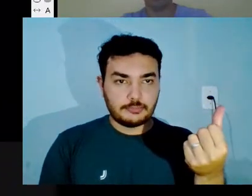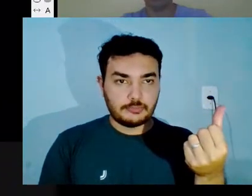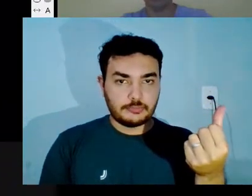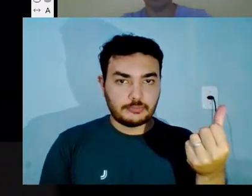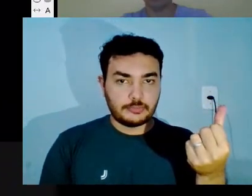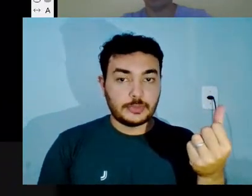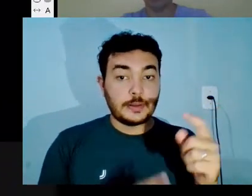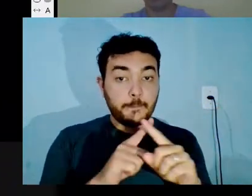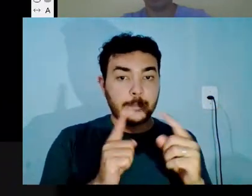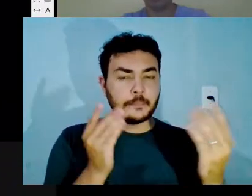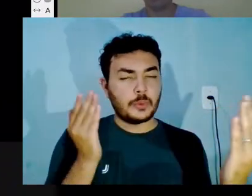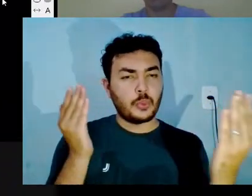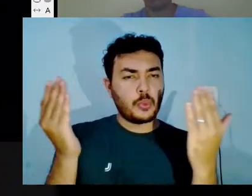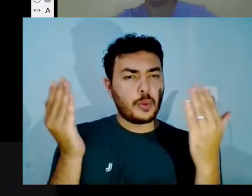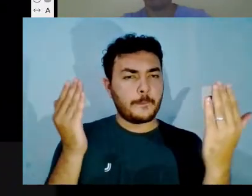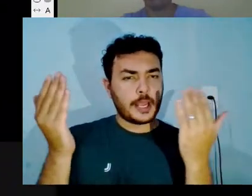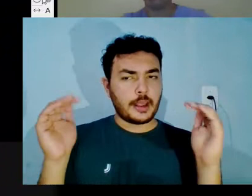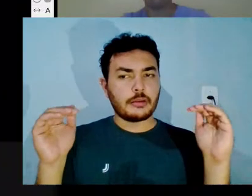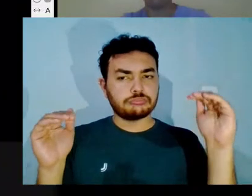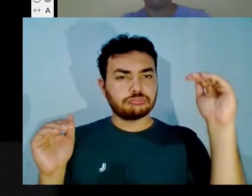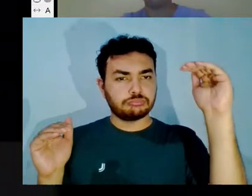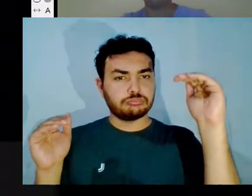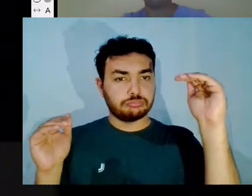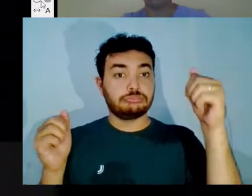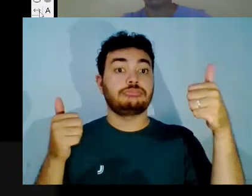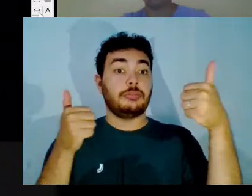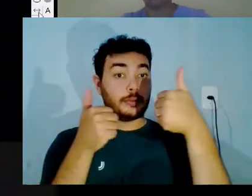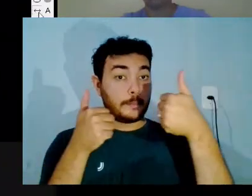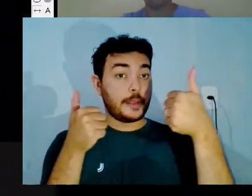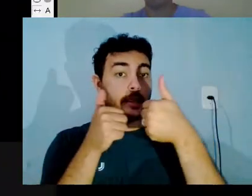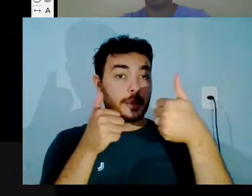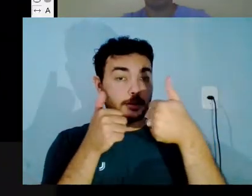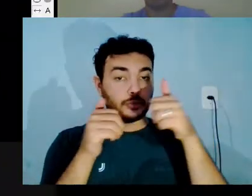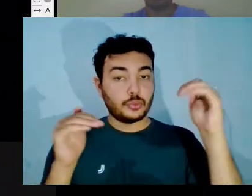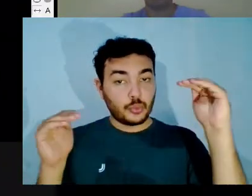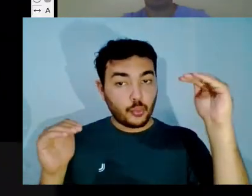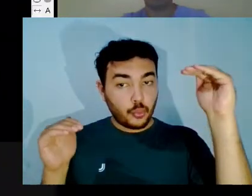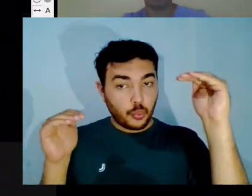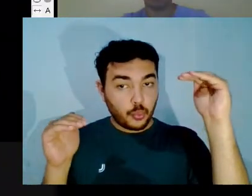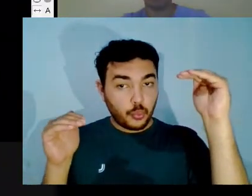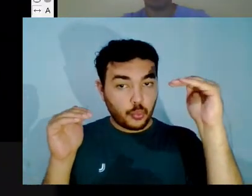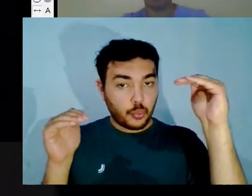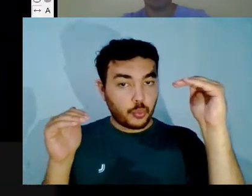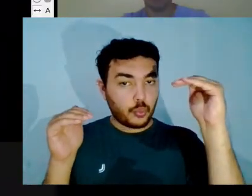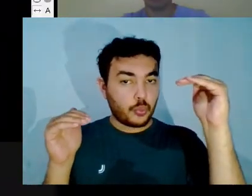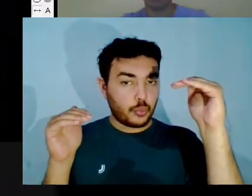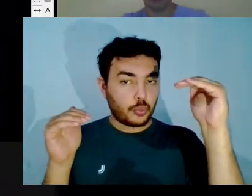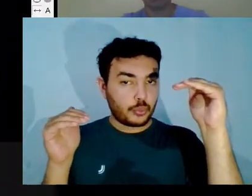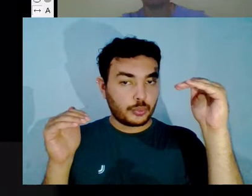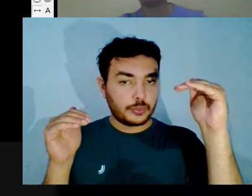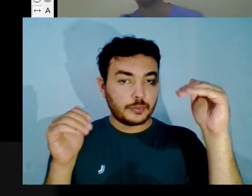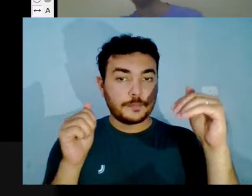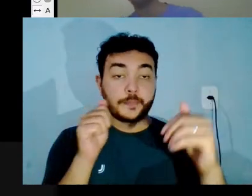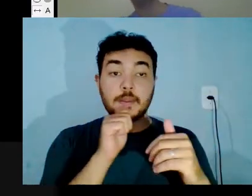86,9. Mas se a gente observar, apesar de ter sido maior, foi um valor mais próximo também, ó, um valor mais aproximado, que ainda não